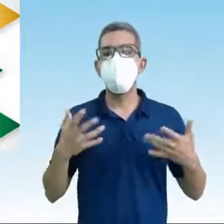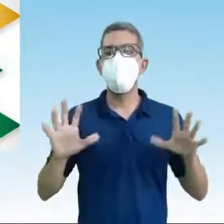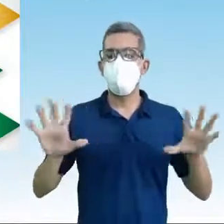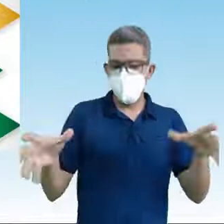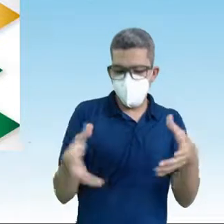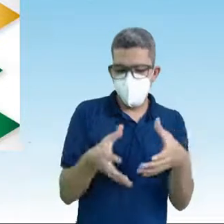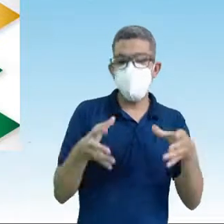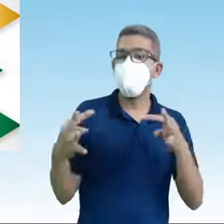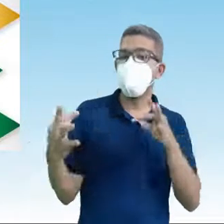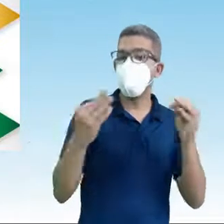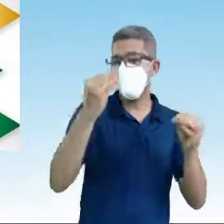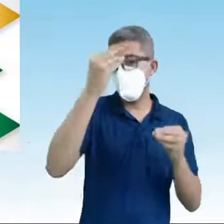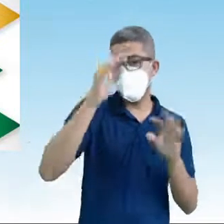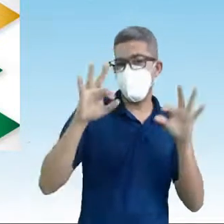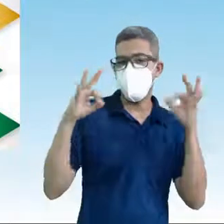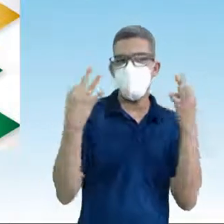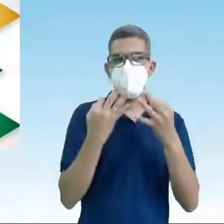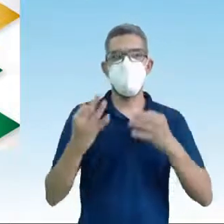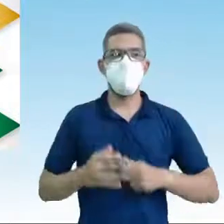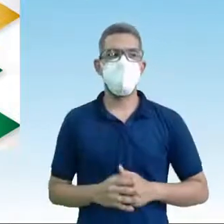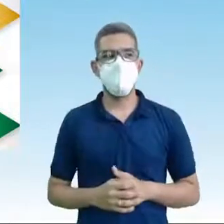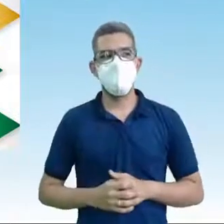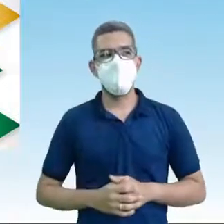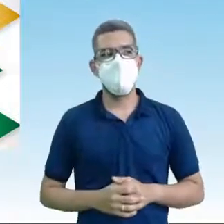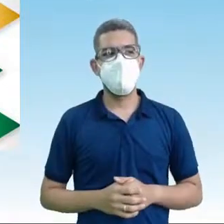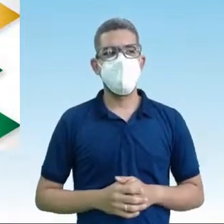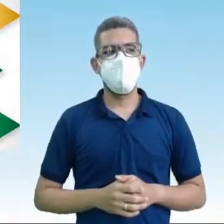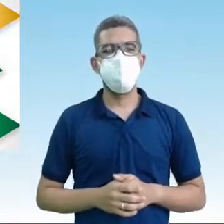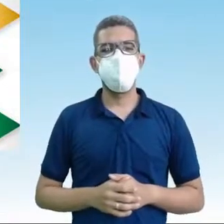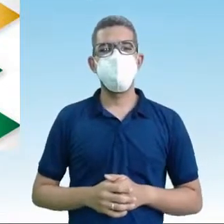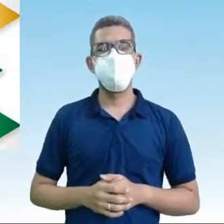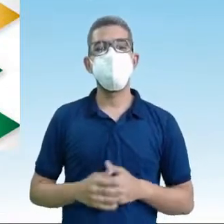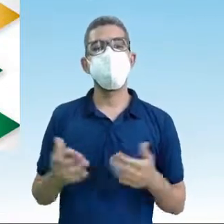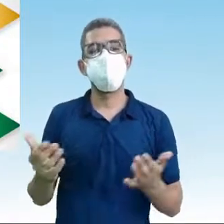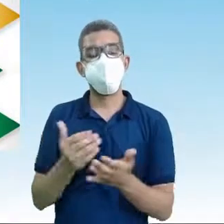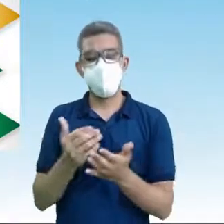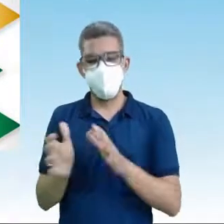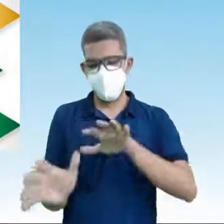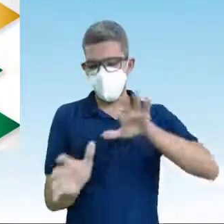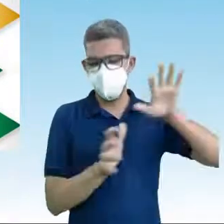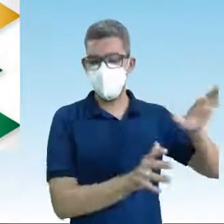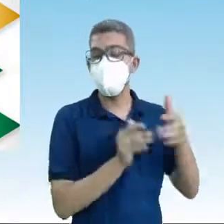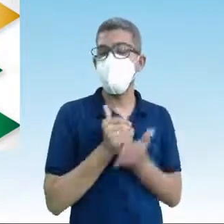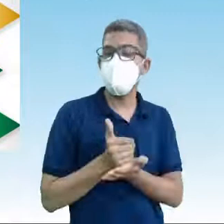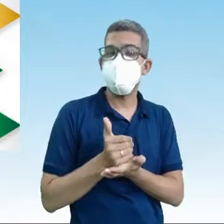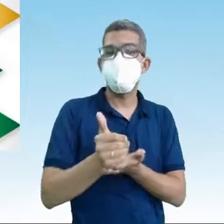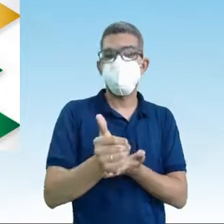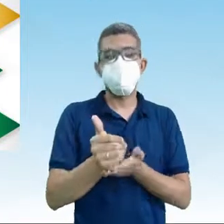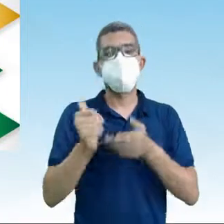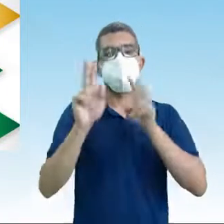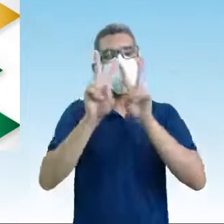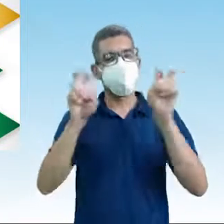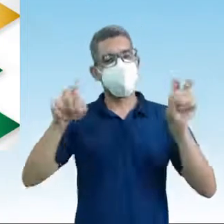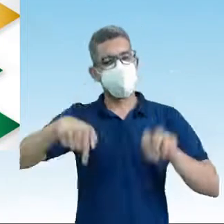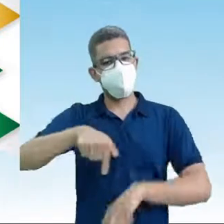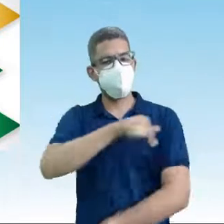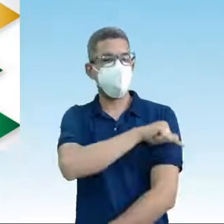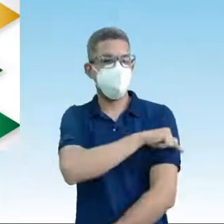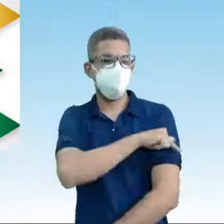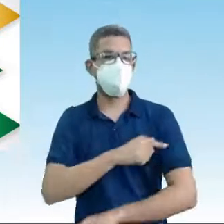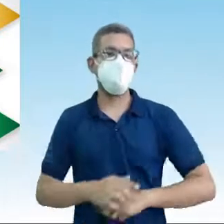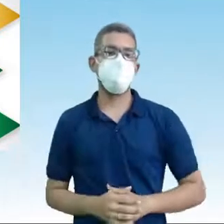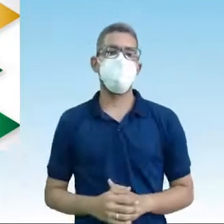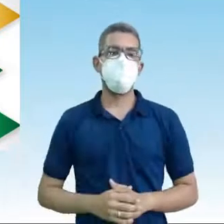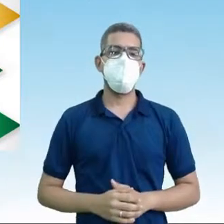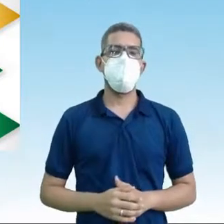reúne todas as famílias. Bom, bora agora começar o nosso conteúdo do sétimo ano. E aí